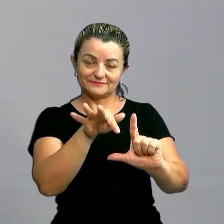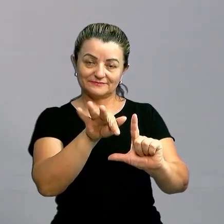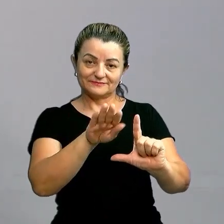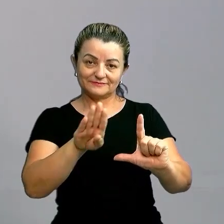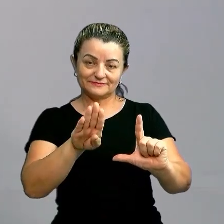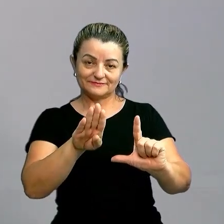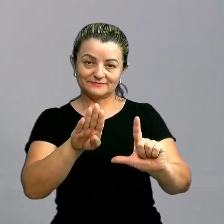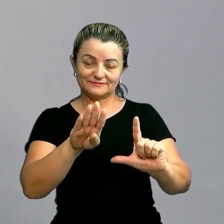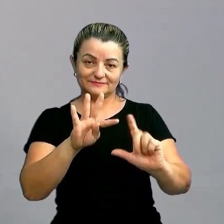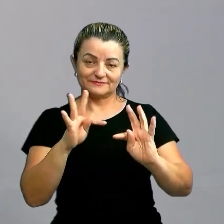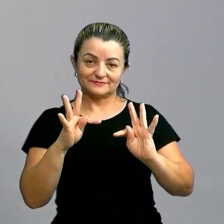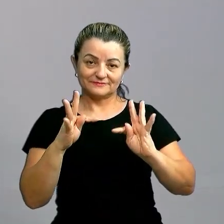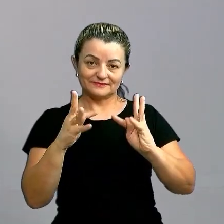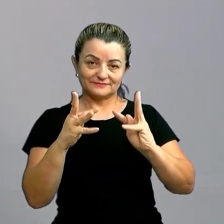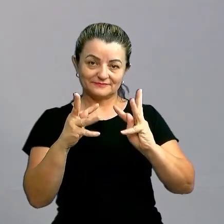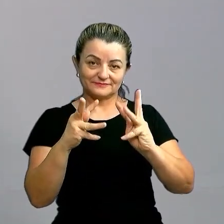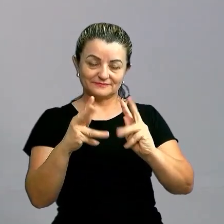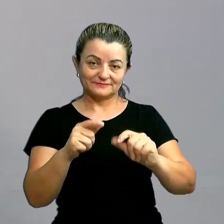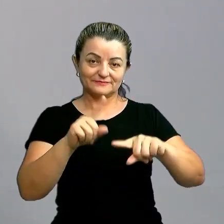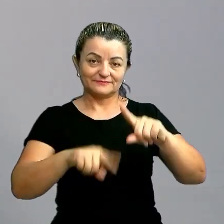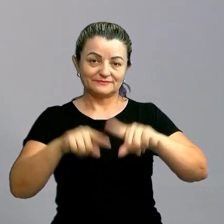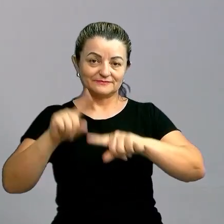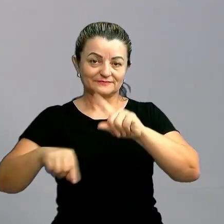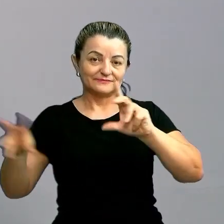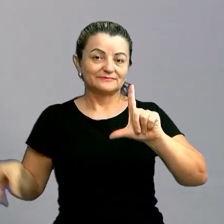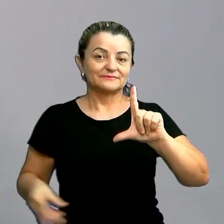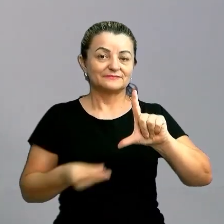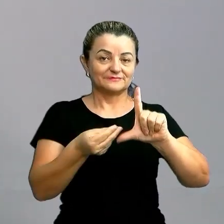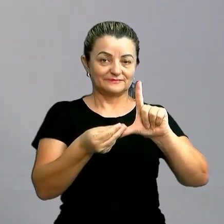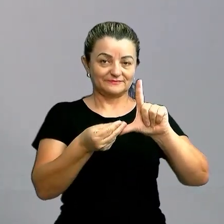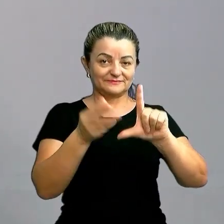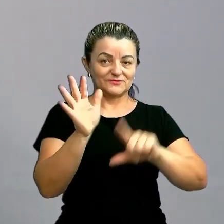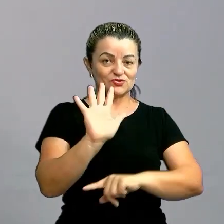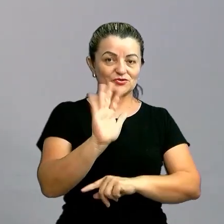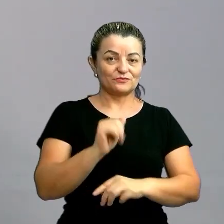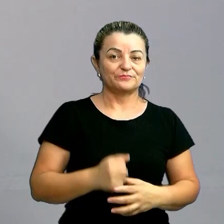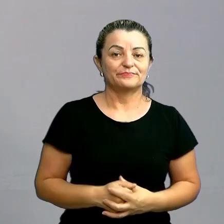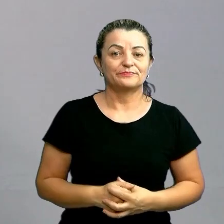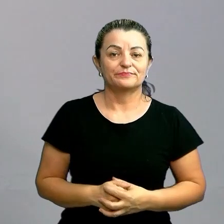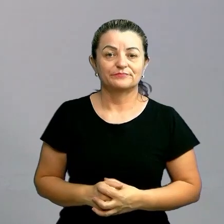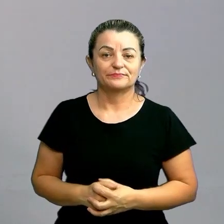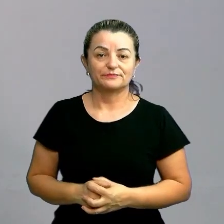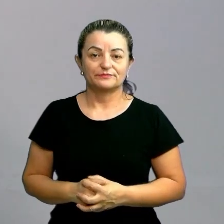plataforma do governo. Todo o material está lá para vocês. Até a próxima.